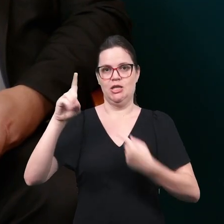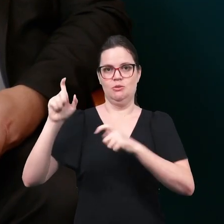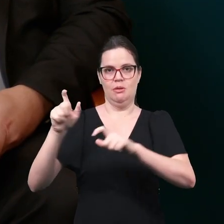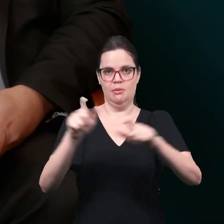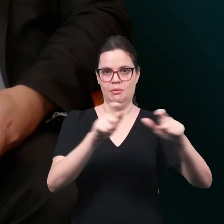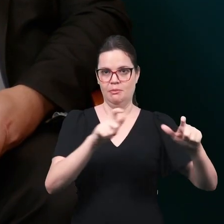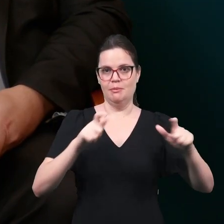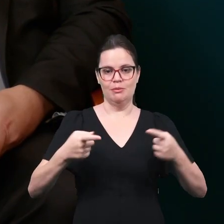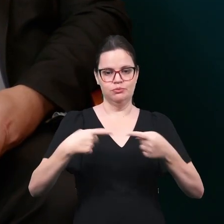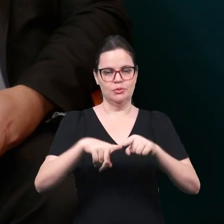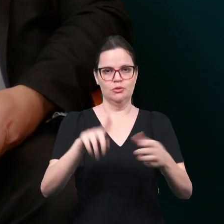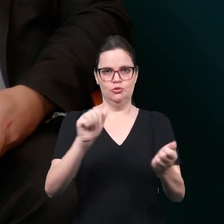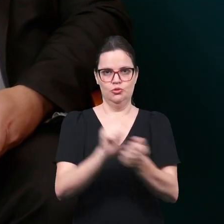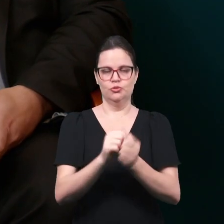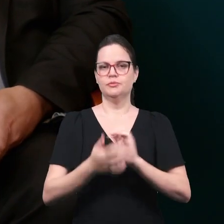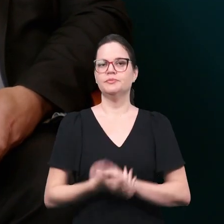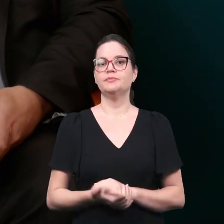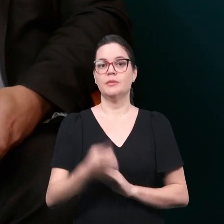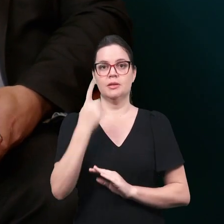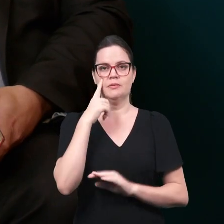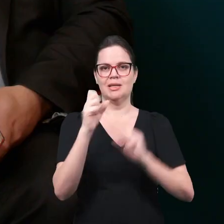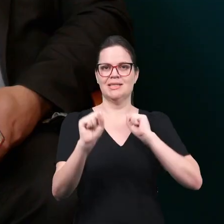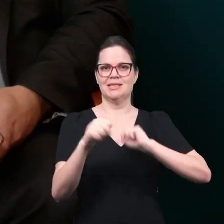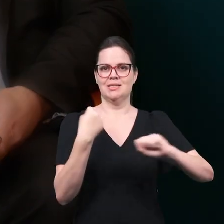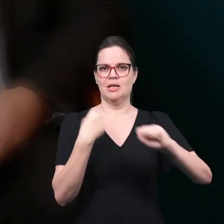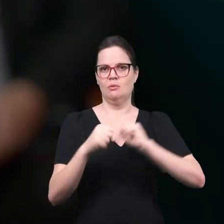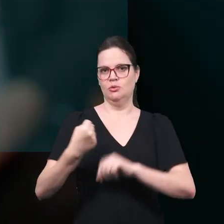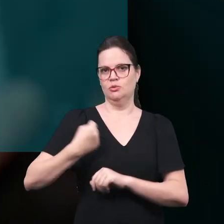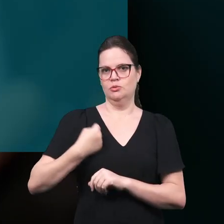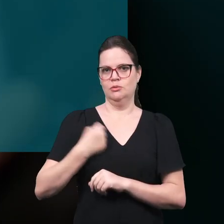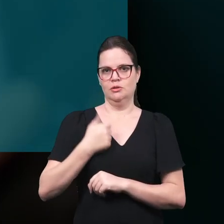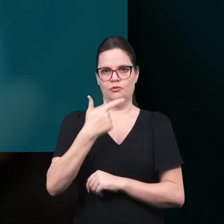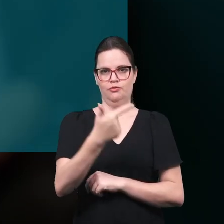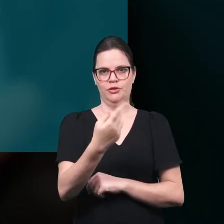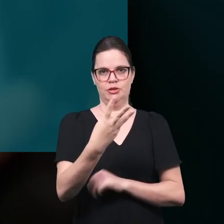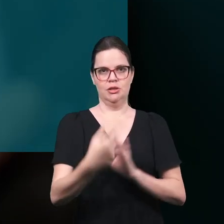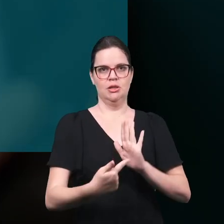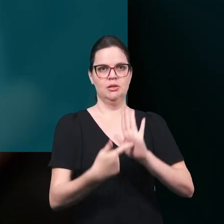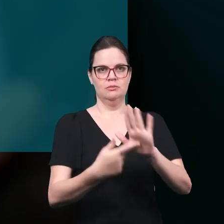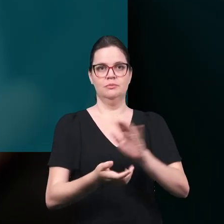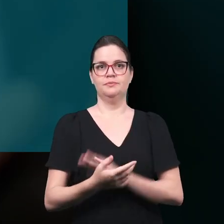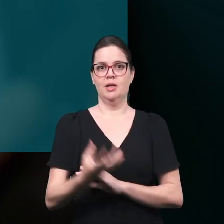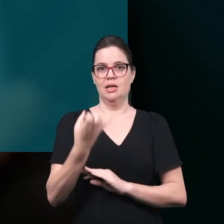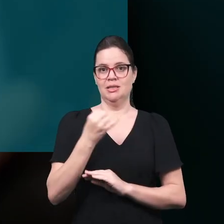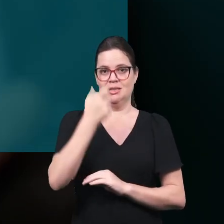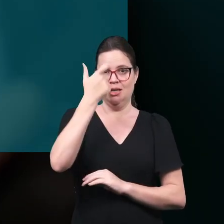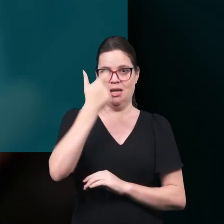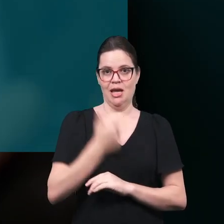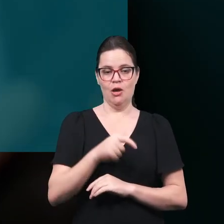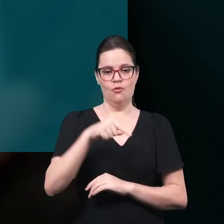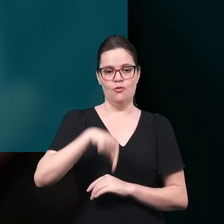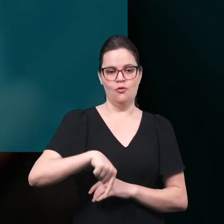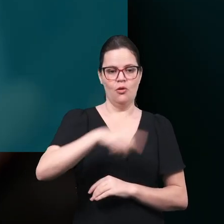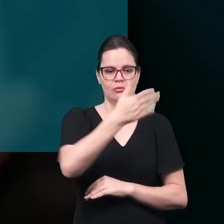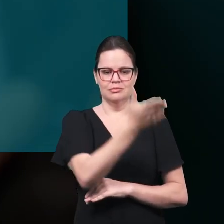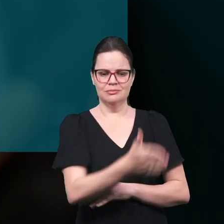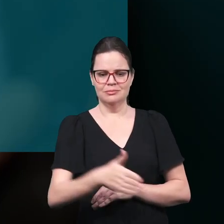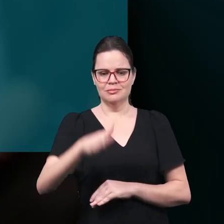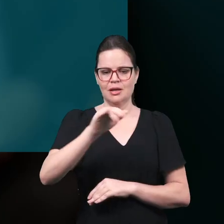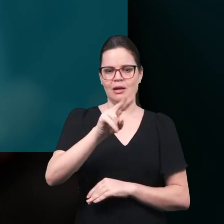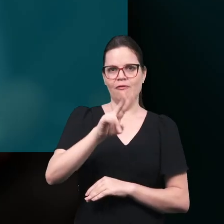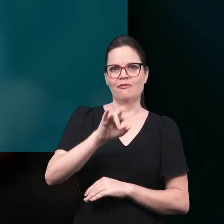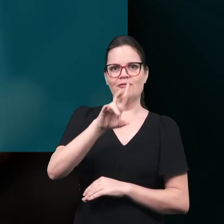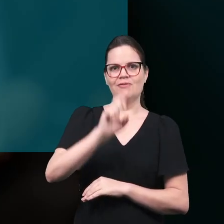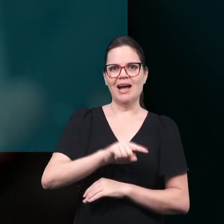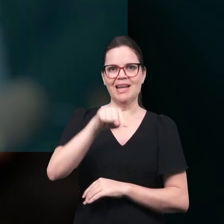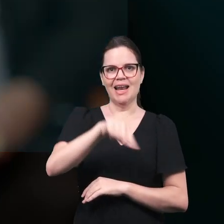Salmo 23, ele fez um registro: ainda que eu andasse pelo vale da sombra da morte, não temeria mal